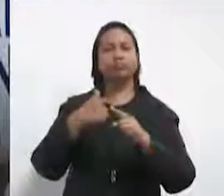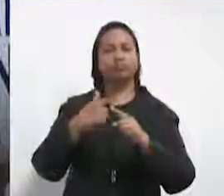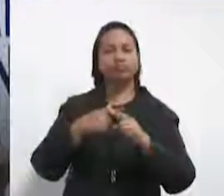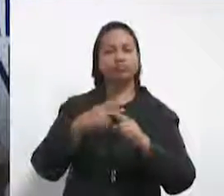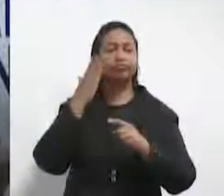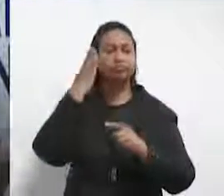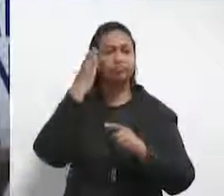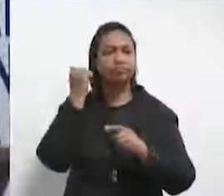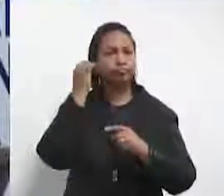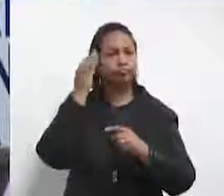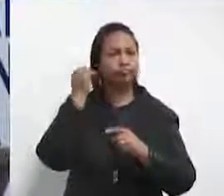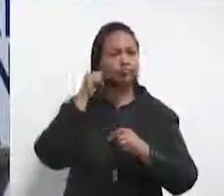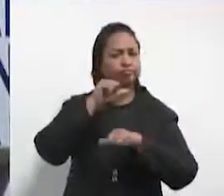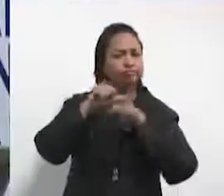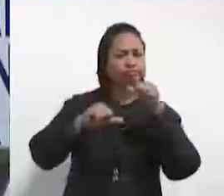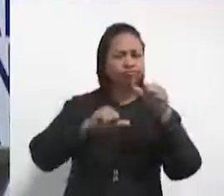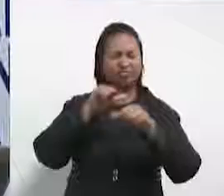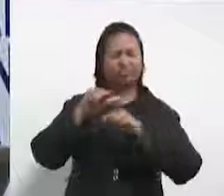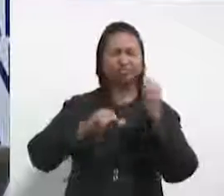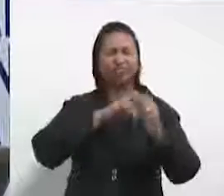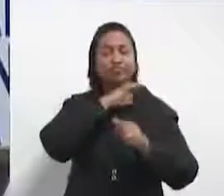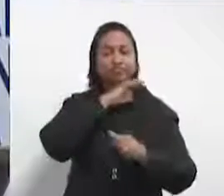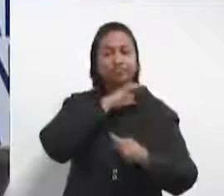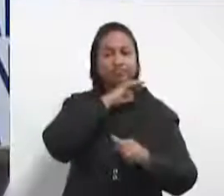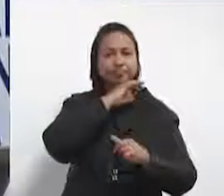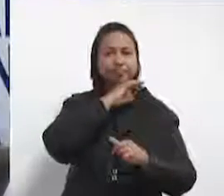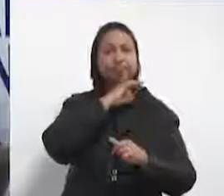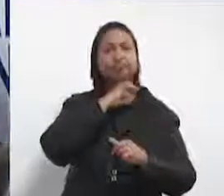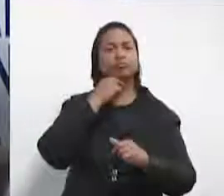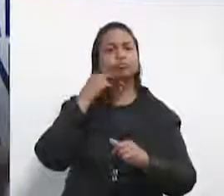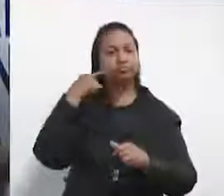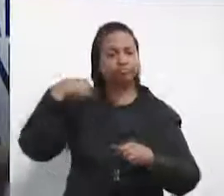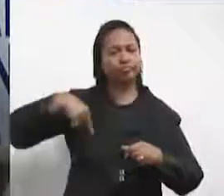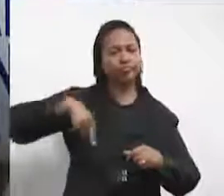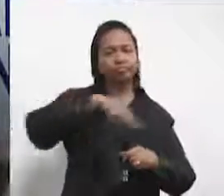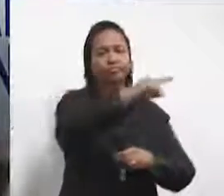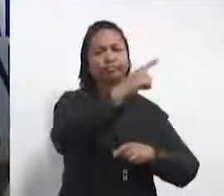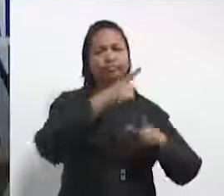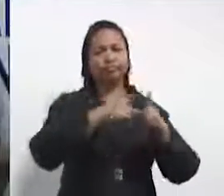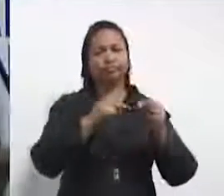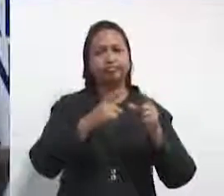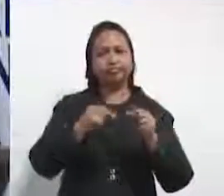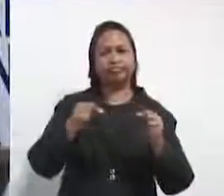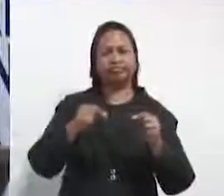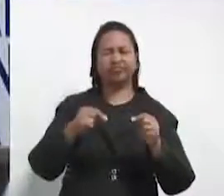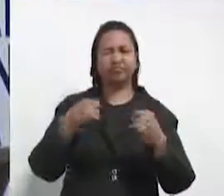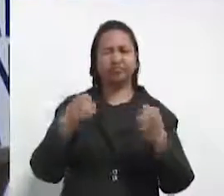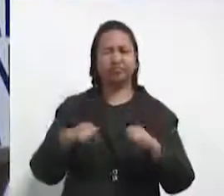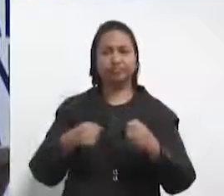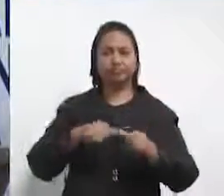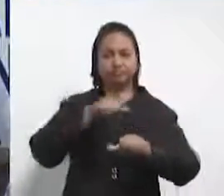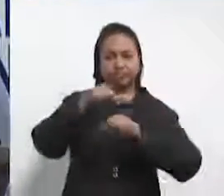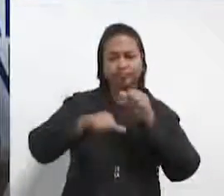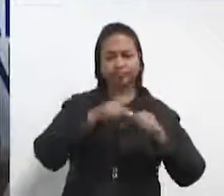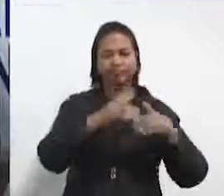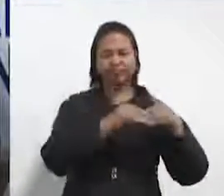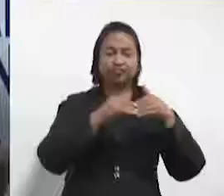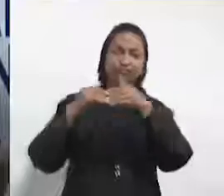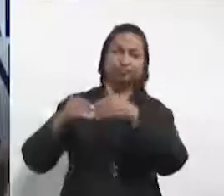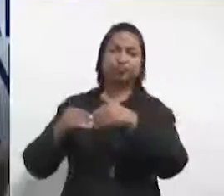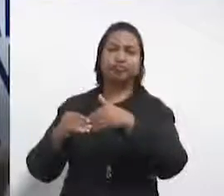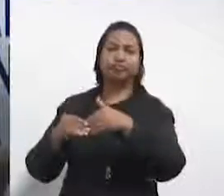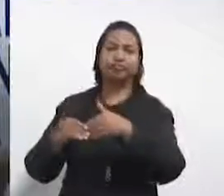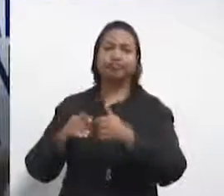ia fazer a transferência da receita federal da sua parte e delegacia na delegacia seria transferido antes de ficar sem o